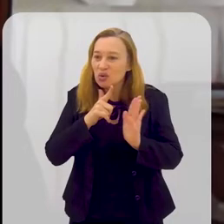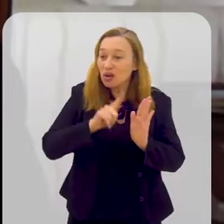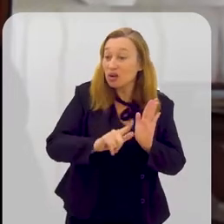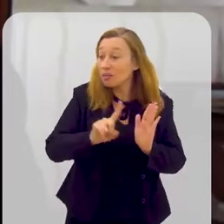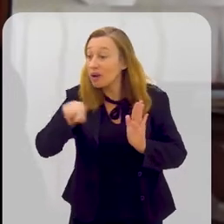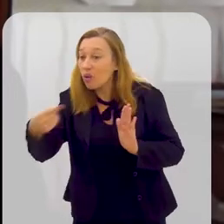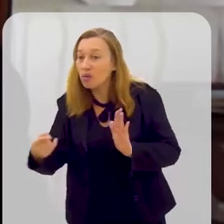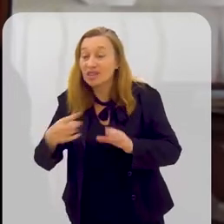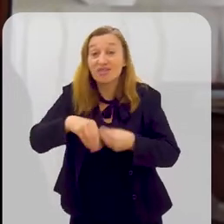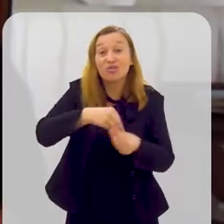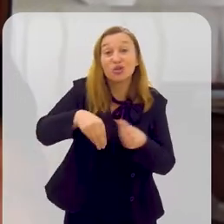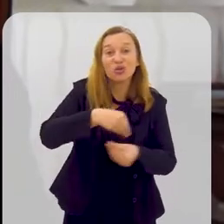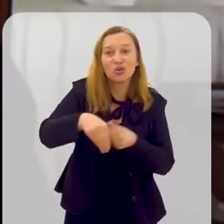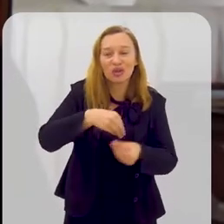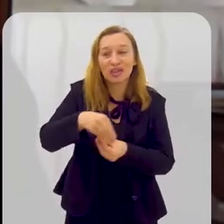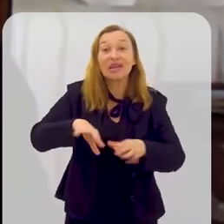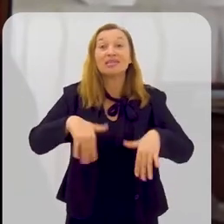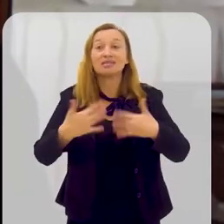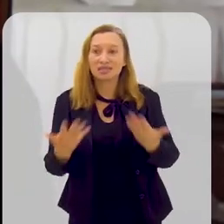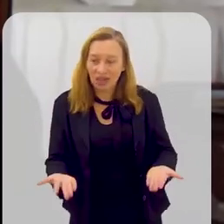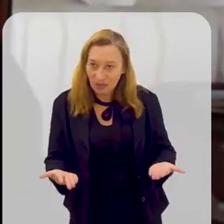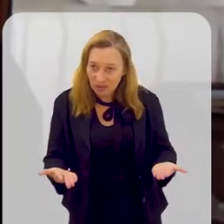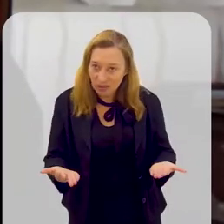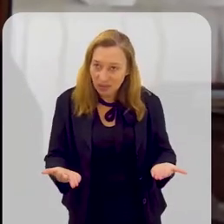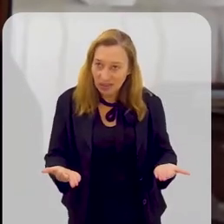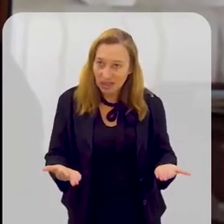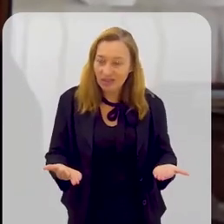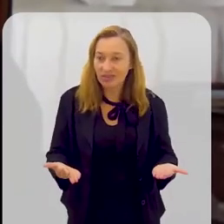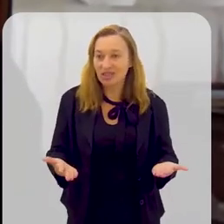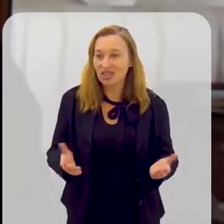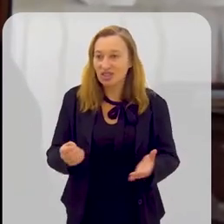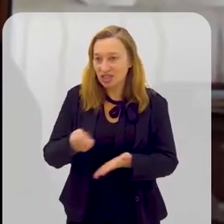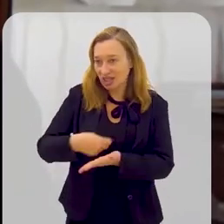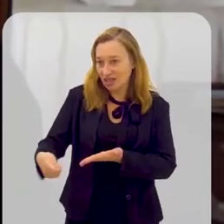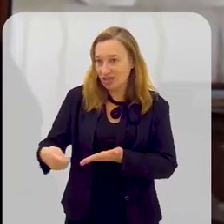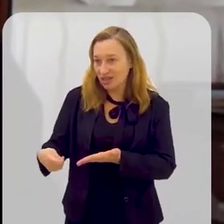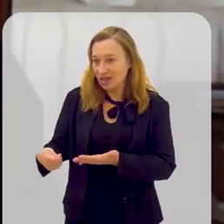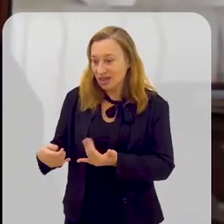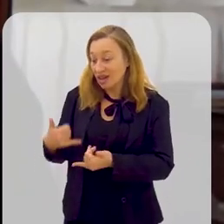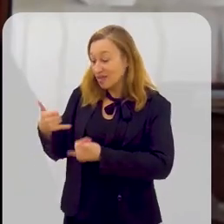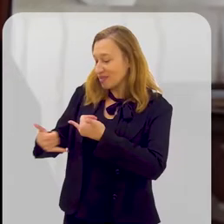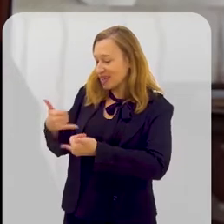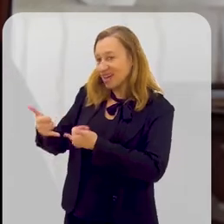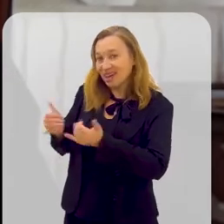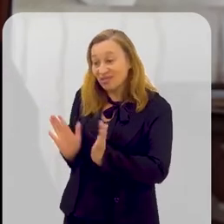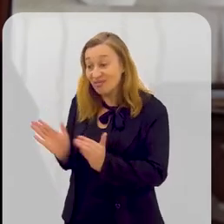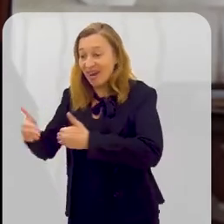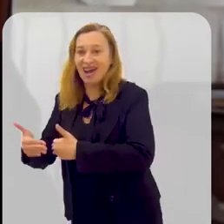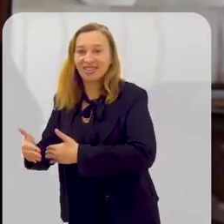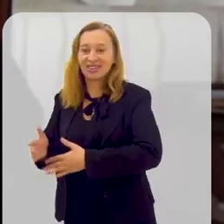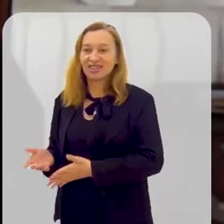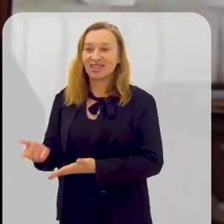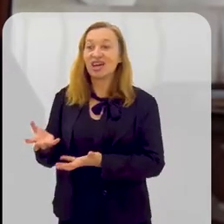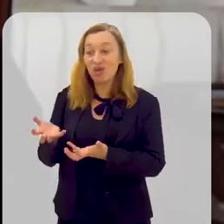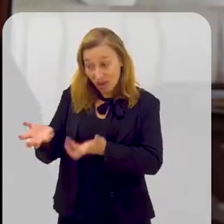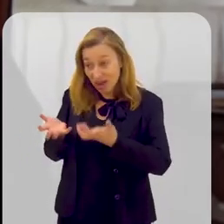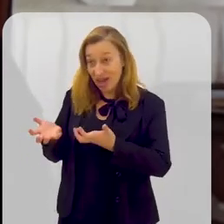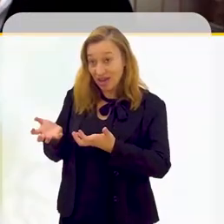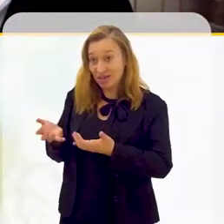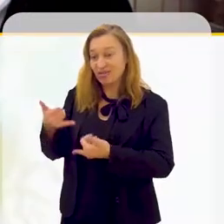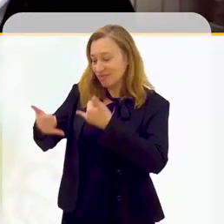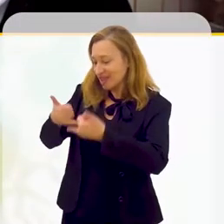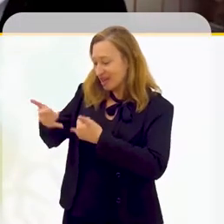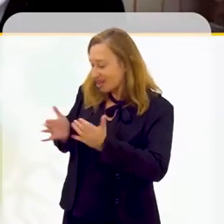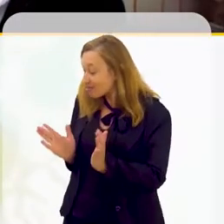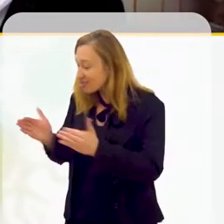de uma língua para outra ele mistura então ele vai escrever brinquedo caixa eu